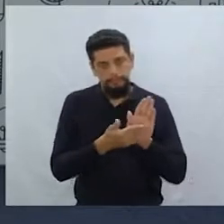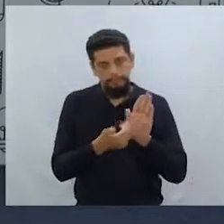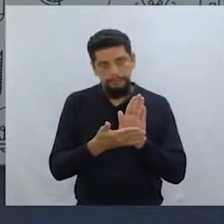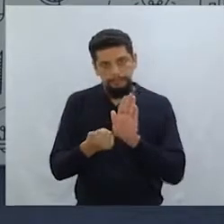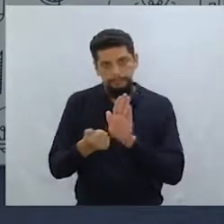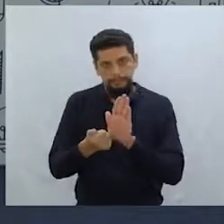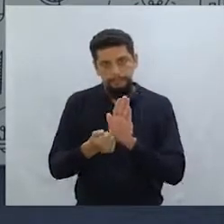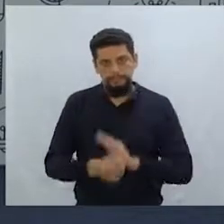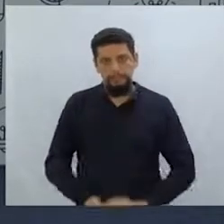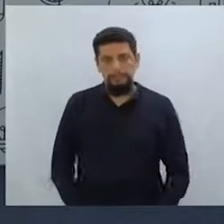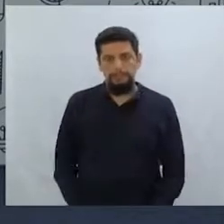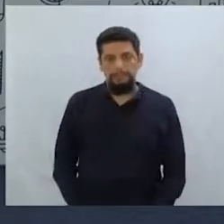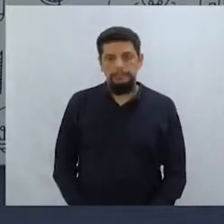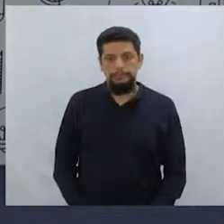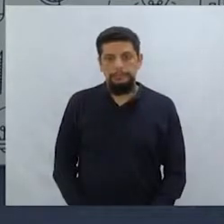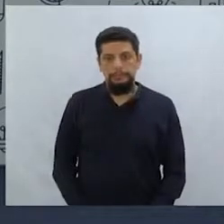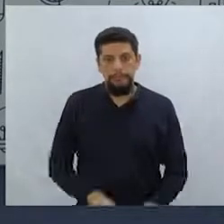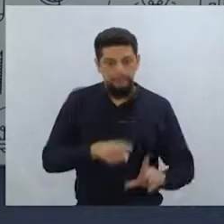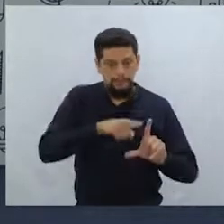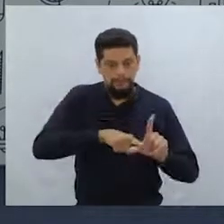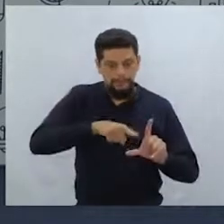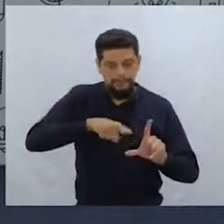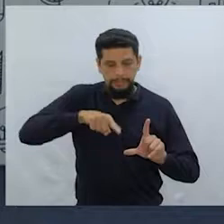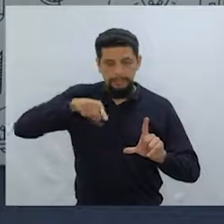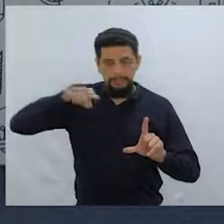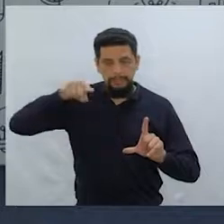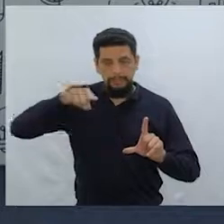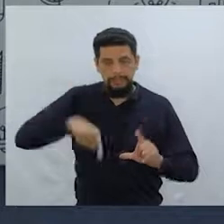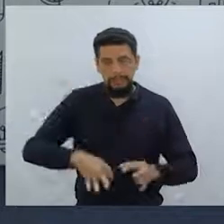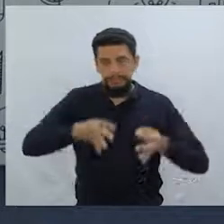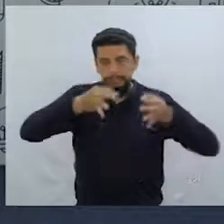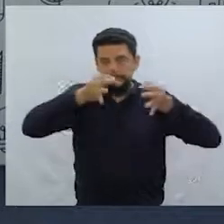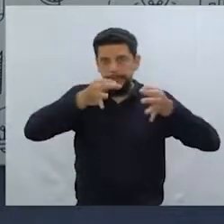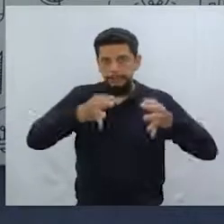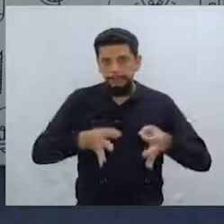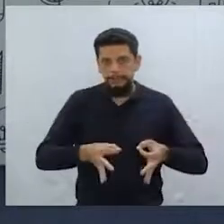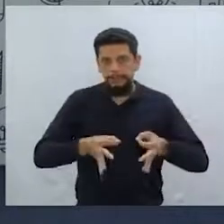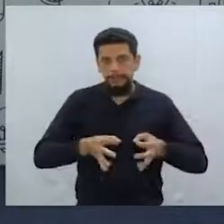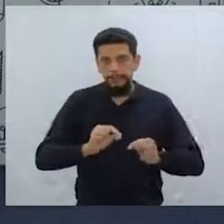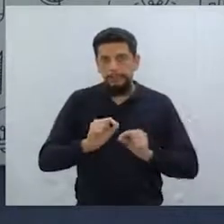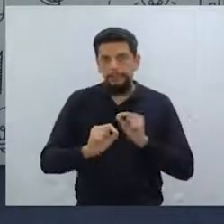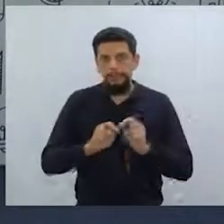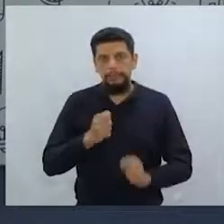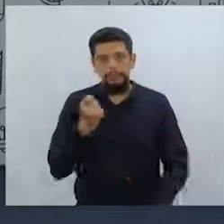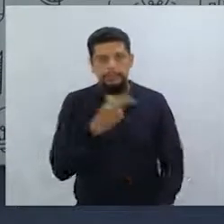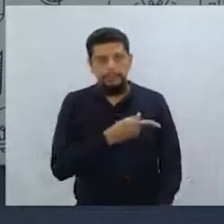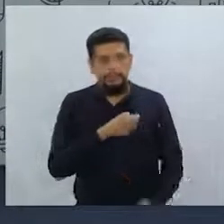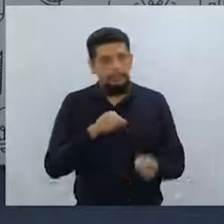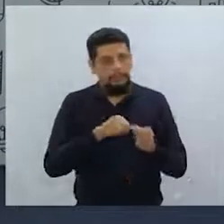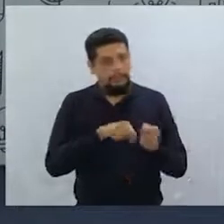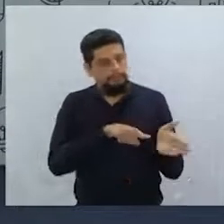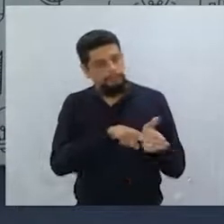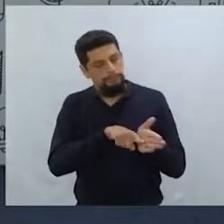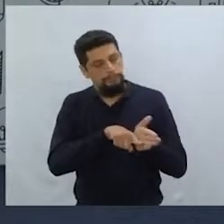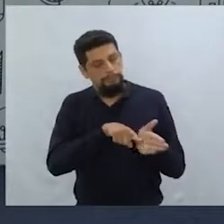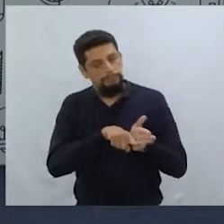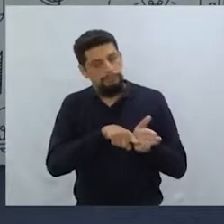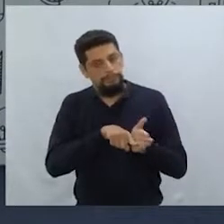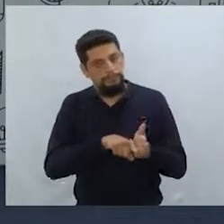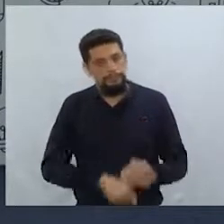aqui para a gente ficar com o nosso gráfico bem certinho do que a gente fez a